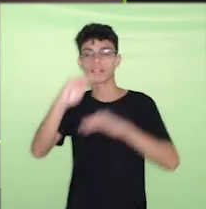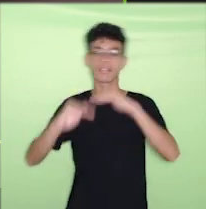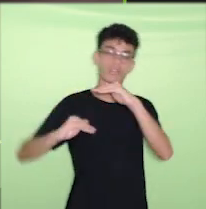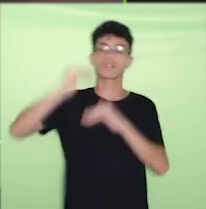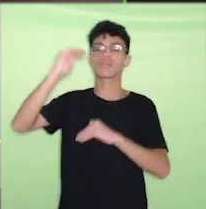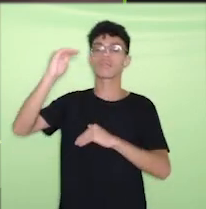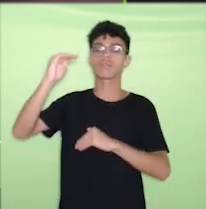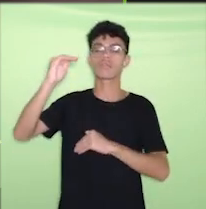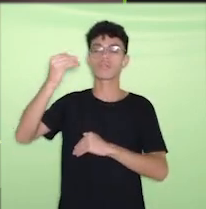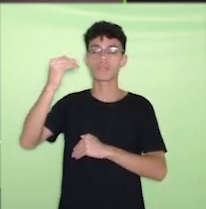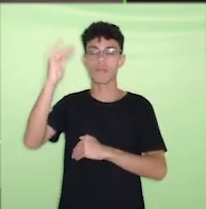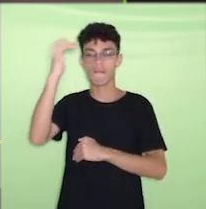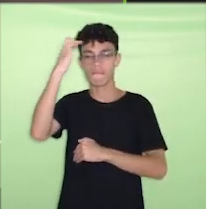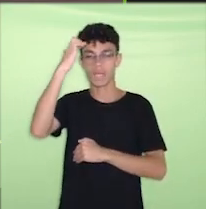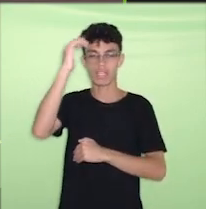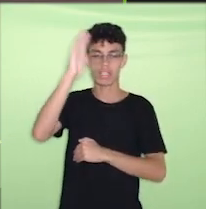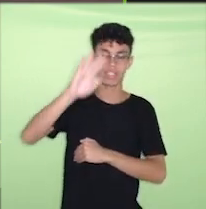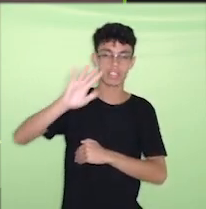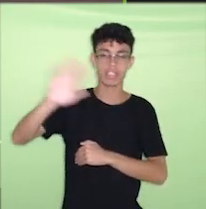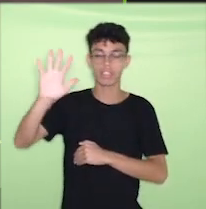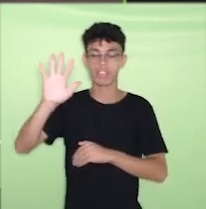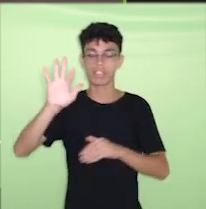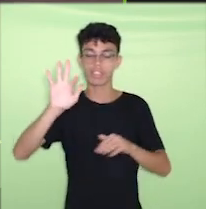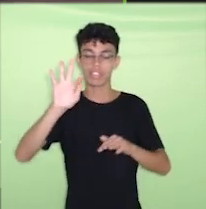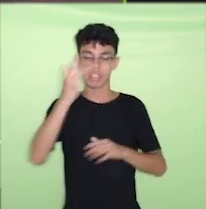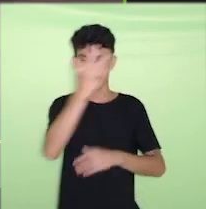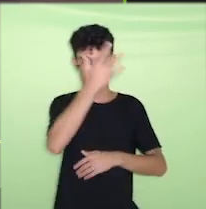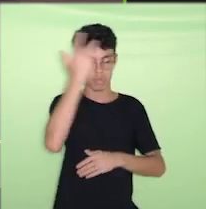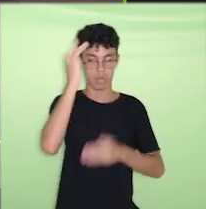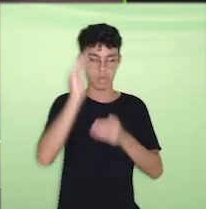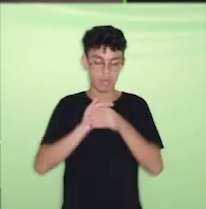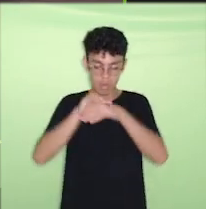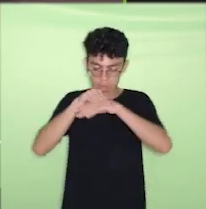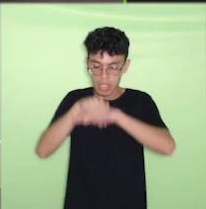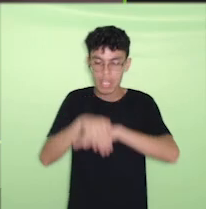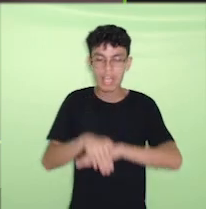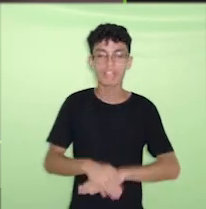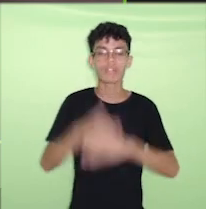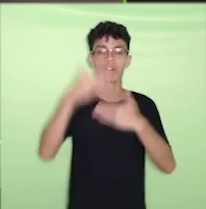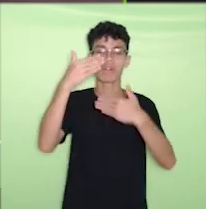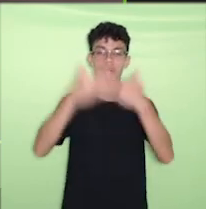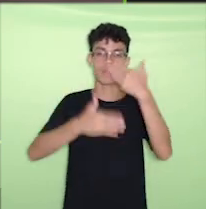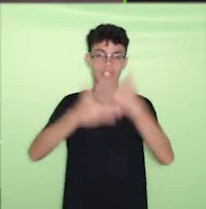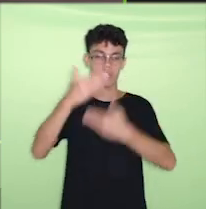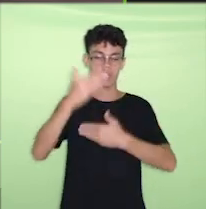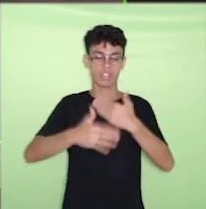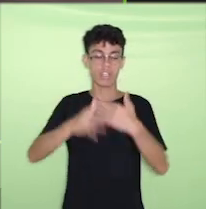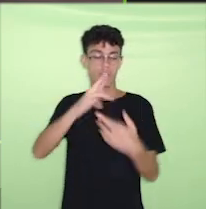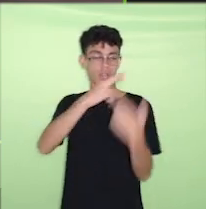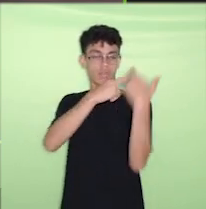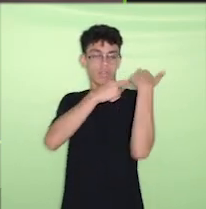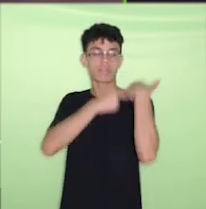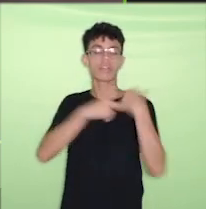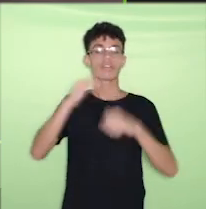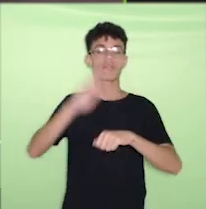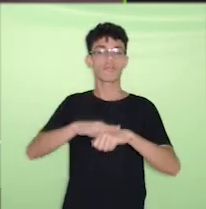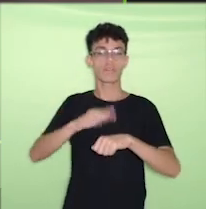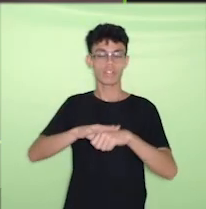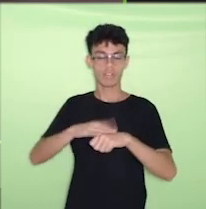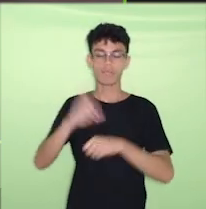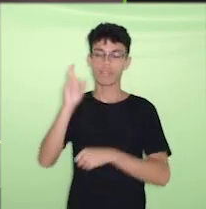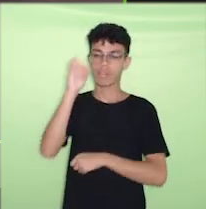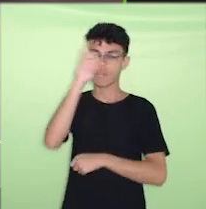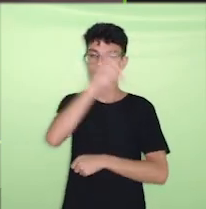nos mártires e naqueles que se humilharam diante dos seus semelhantes, aqueles, cumpridores de tarefas